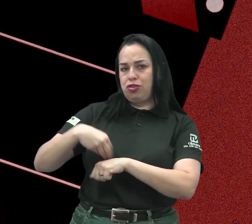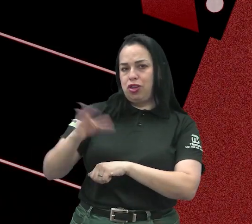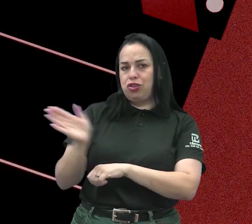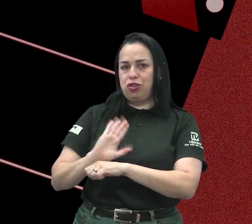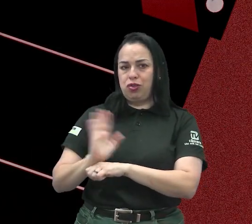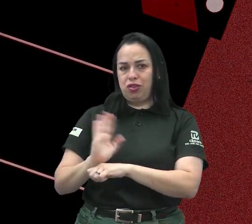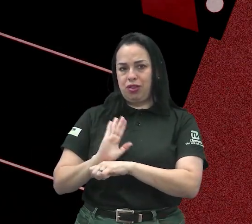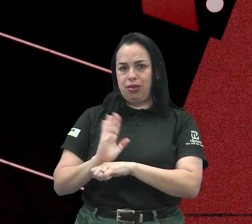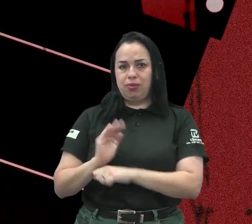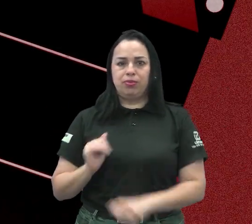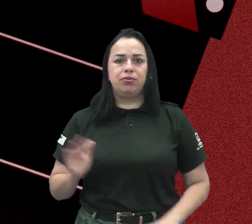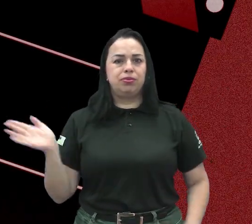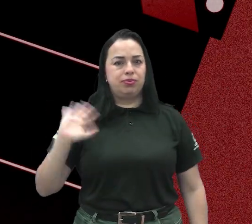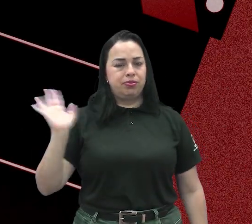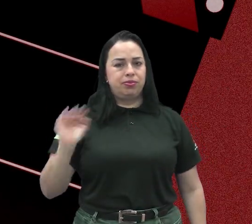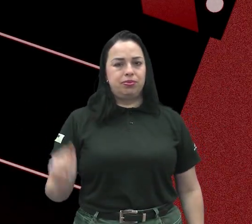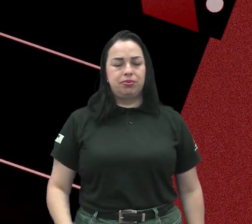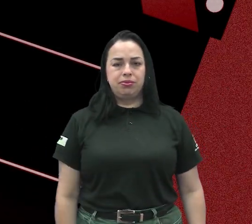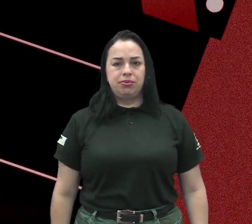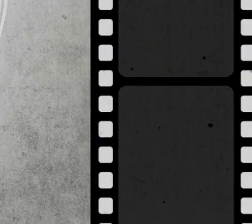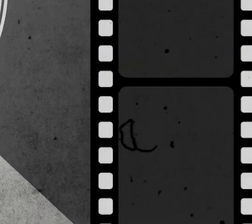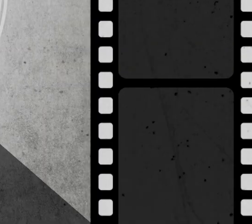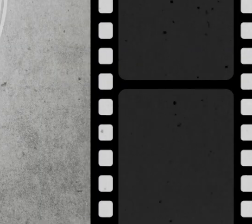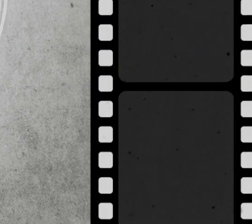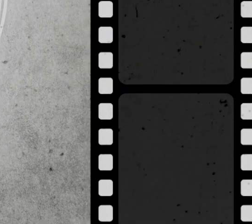cinema aqui no Sessão Pipoca. Até mais!